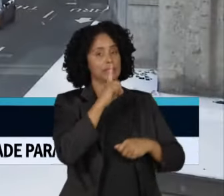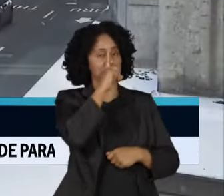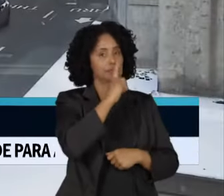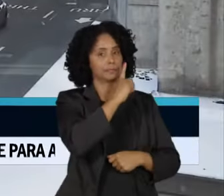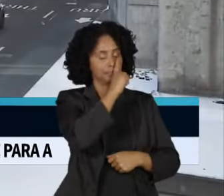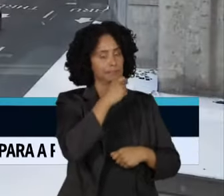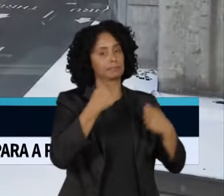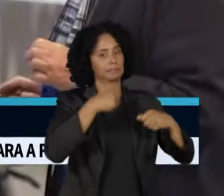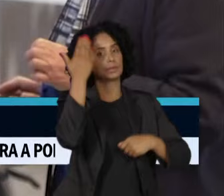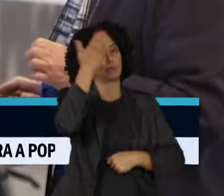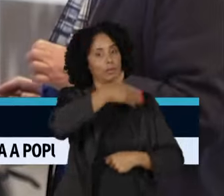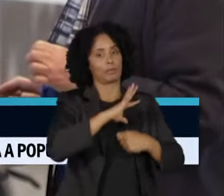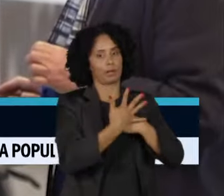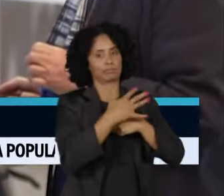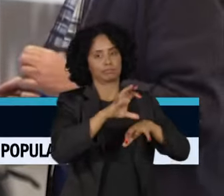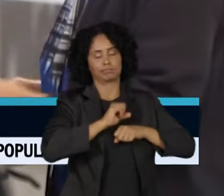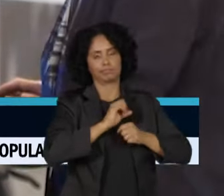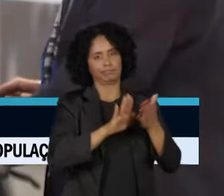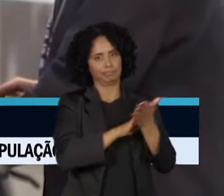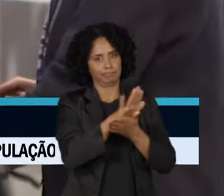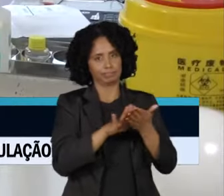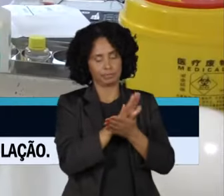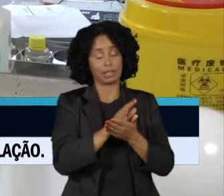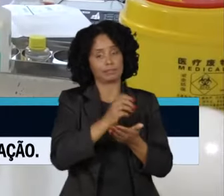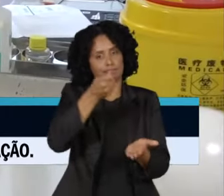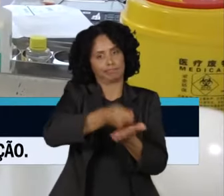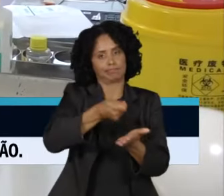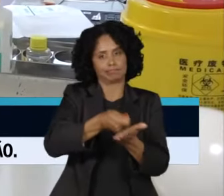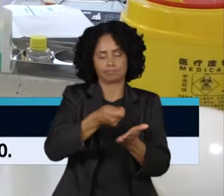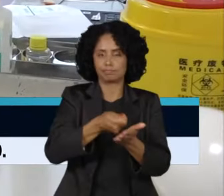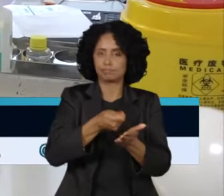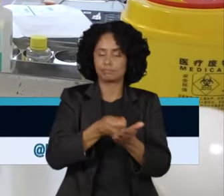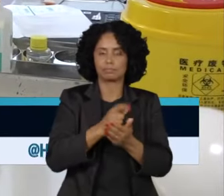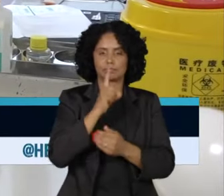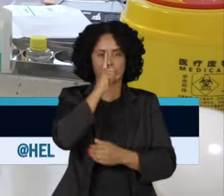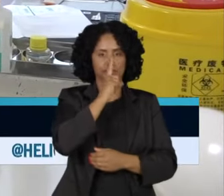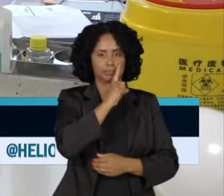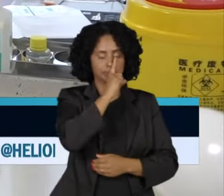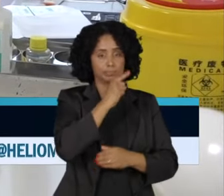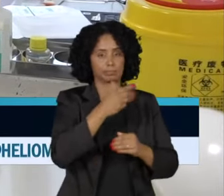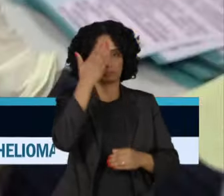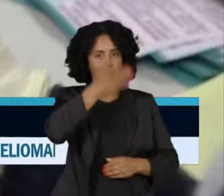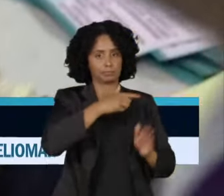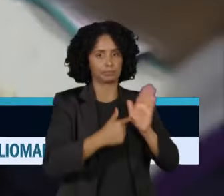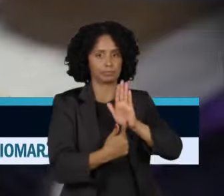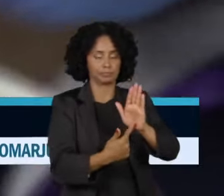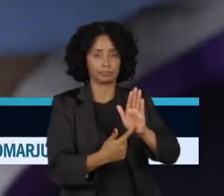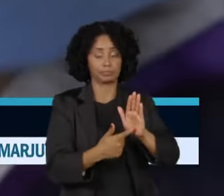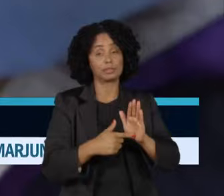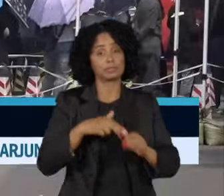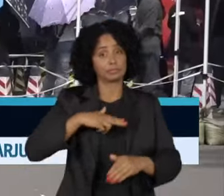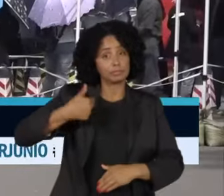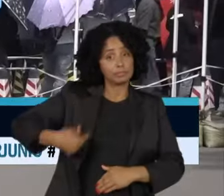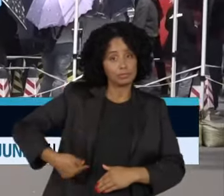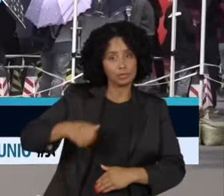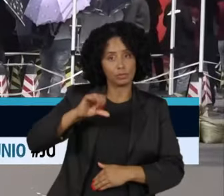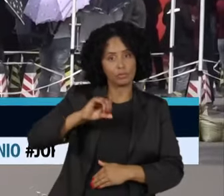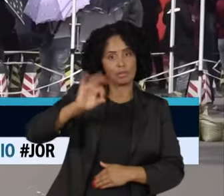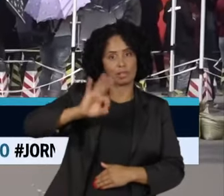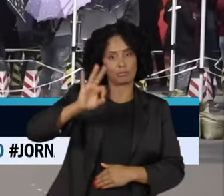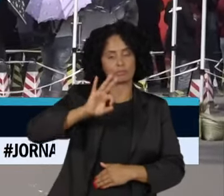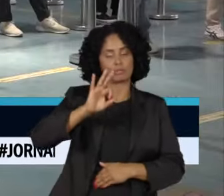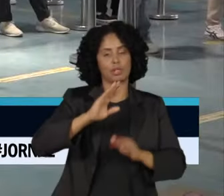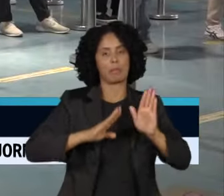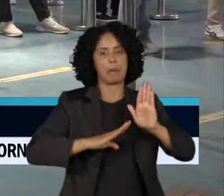tinham determinado a obrigatoriedade do exame. A taxa de vacinação na China está acima dos 90%, mas esse